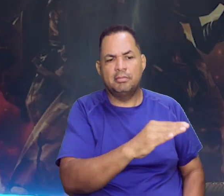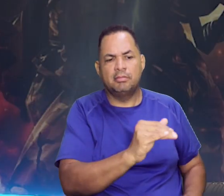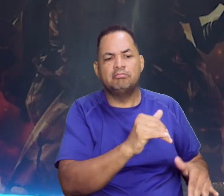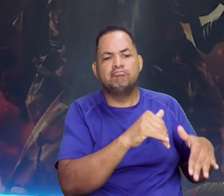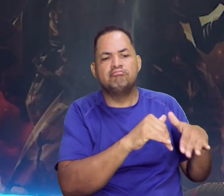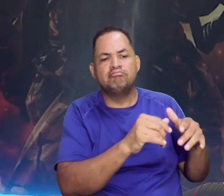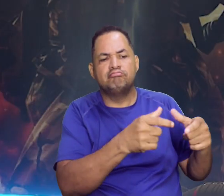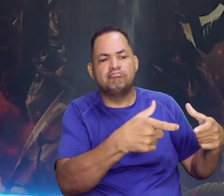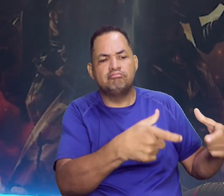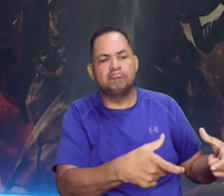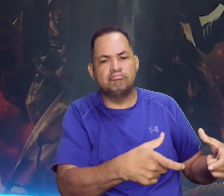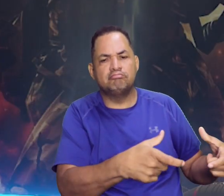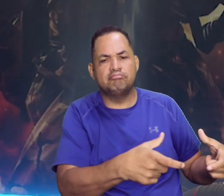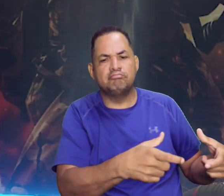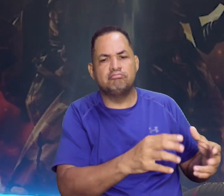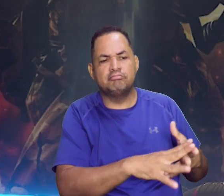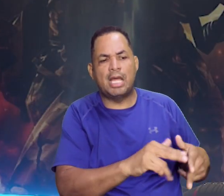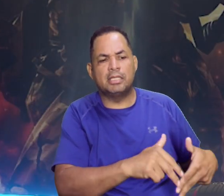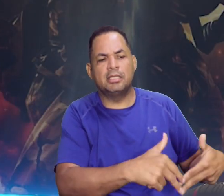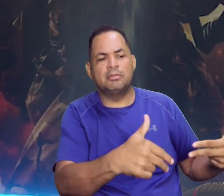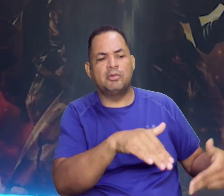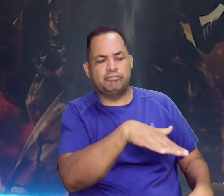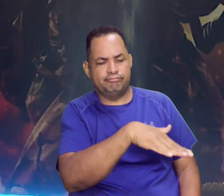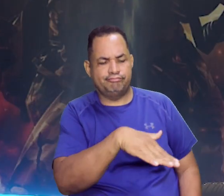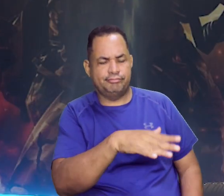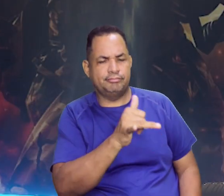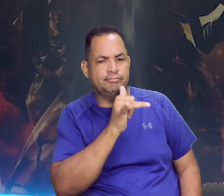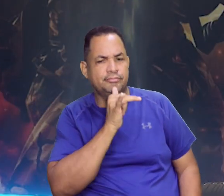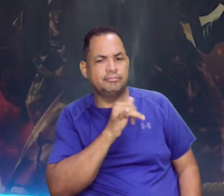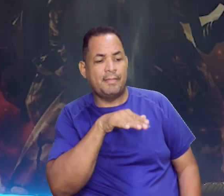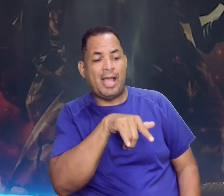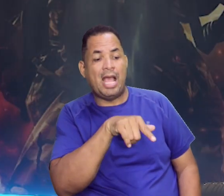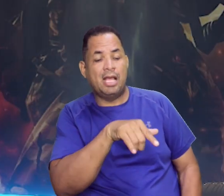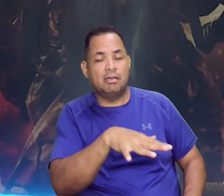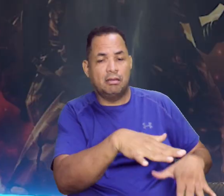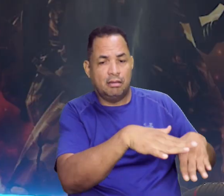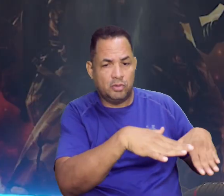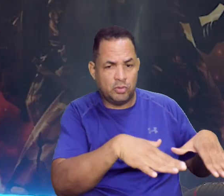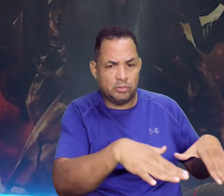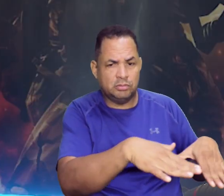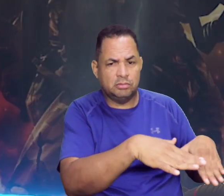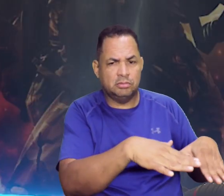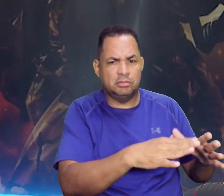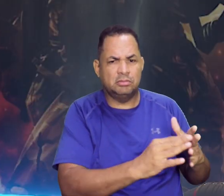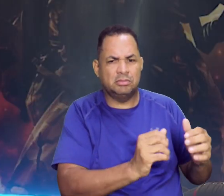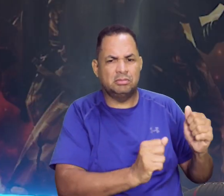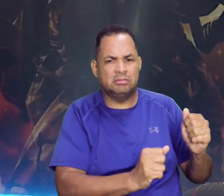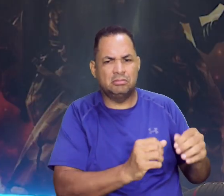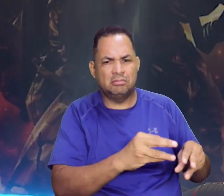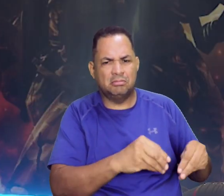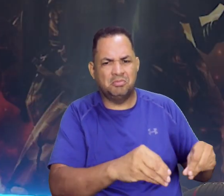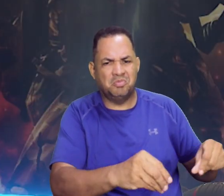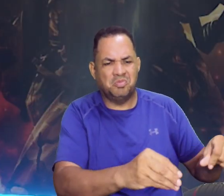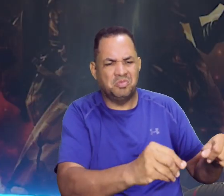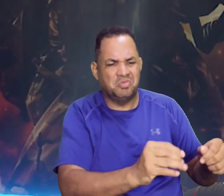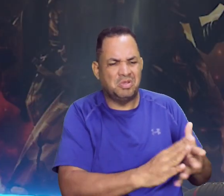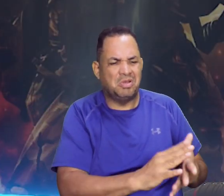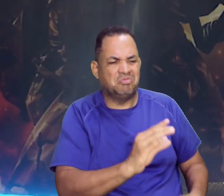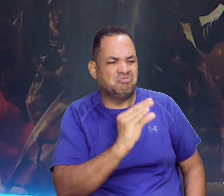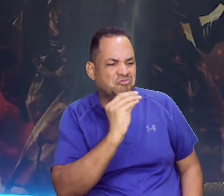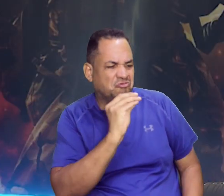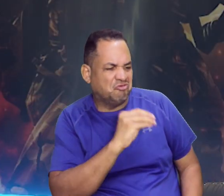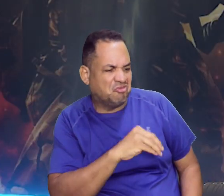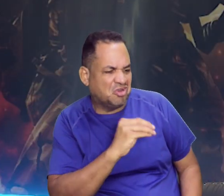para tal etnia, para tal povo. Só que essas terras, elas vão ser terras, pessoal, pouco